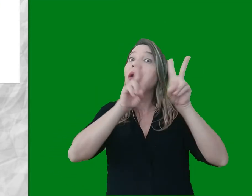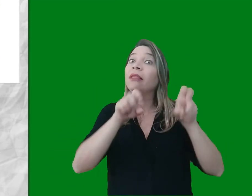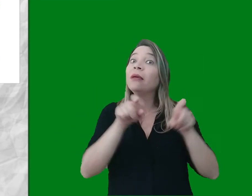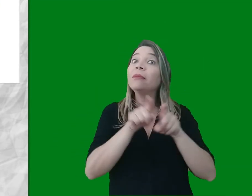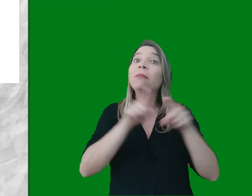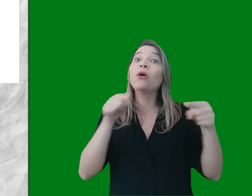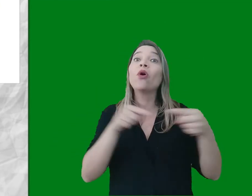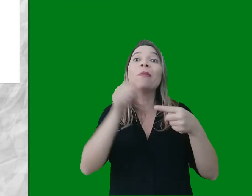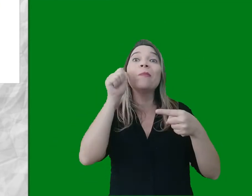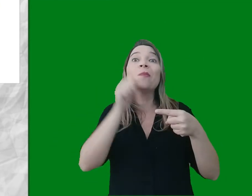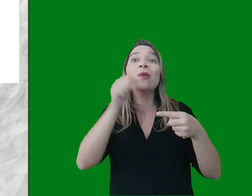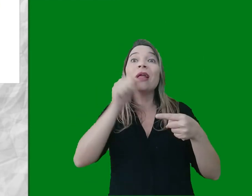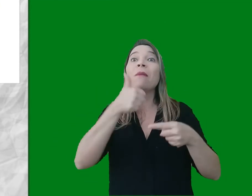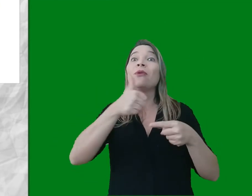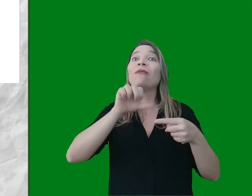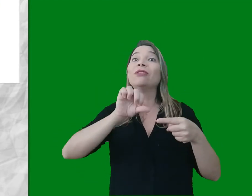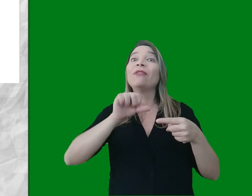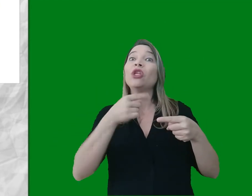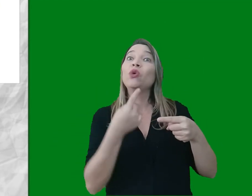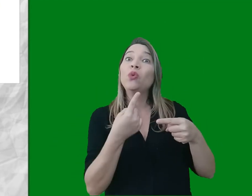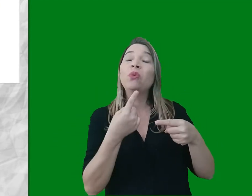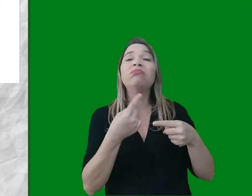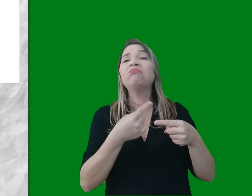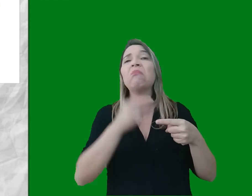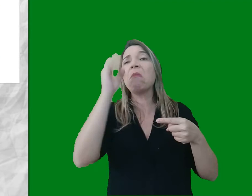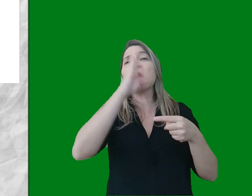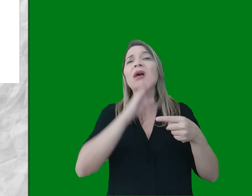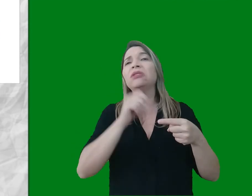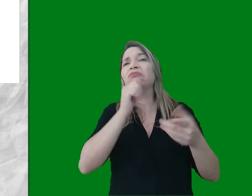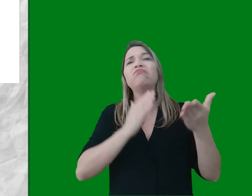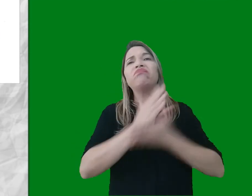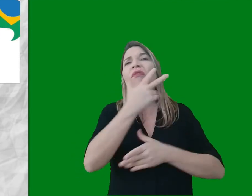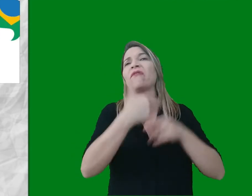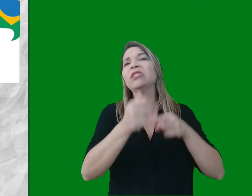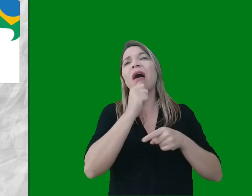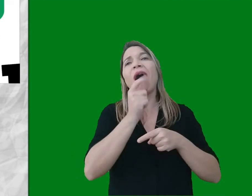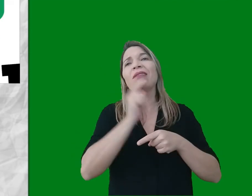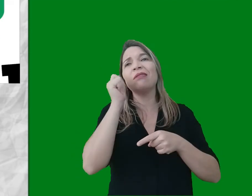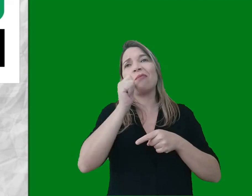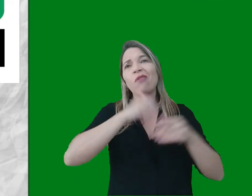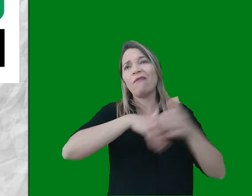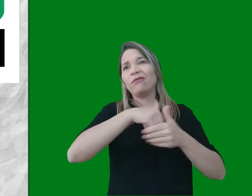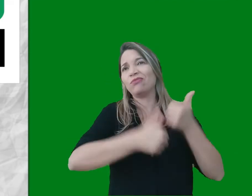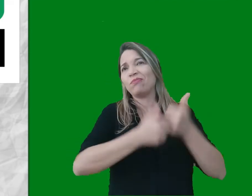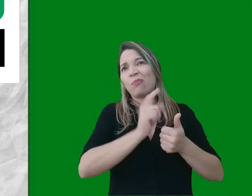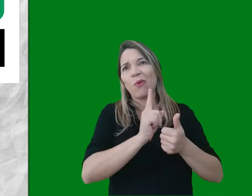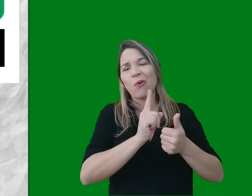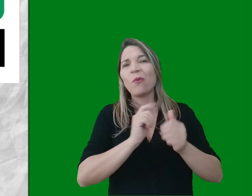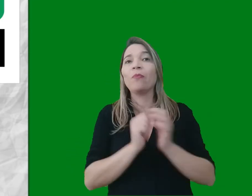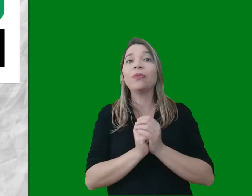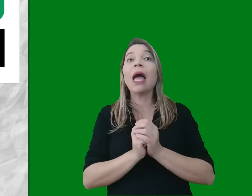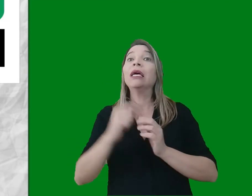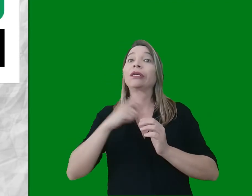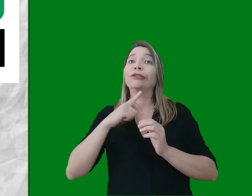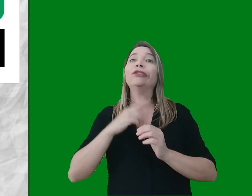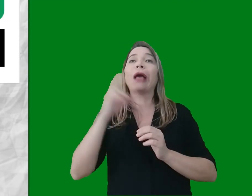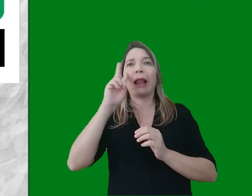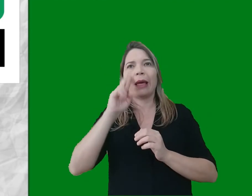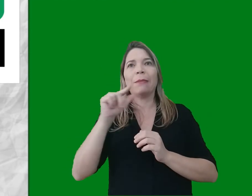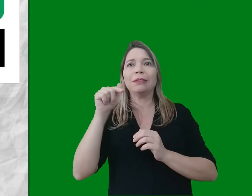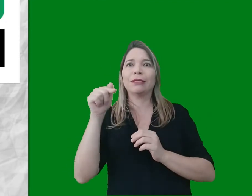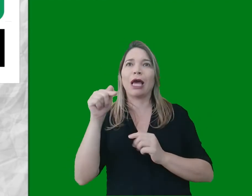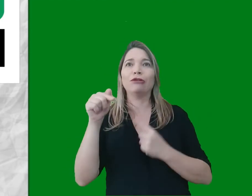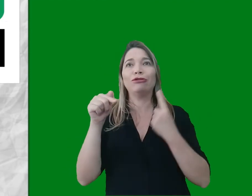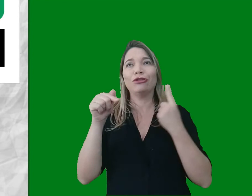iniciada em 1991, que não foi ainda vencida pelo Brasil. Dentre as sugestões de atividades, destaca-se o foco na derrota por 7-1